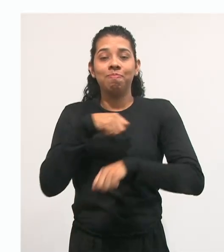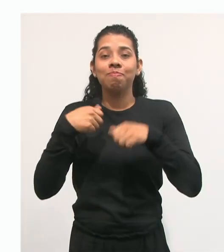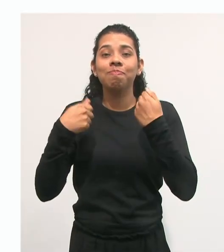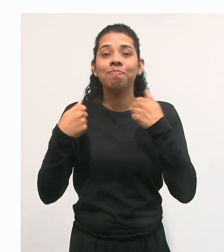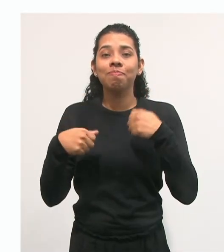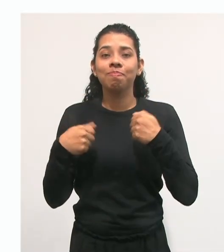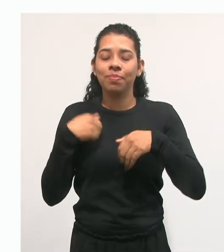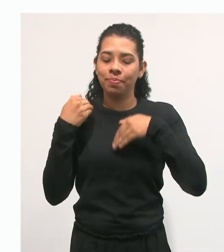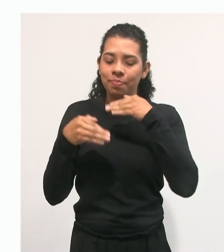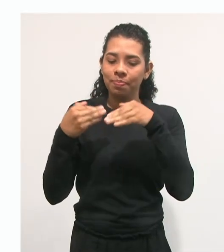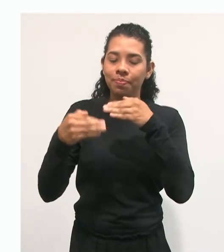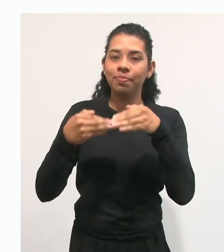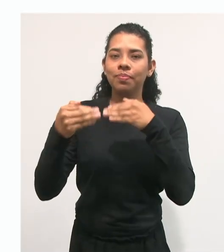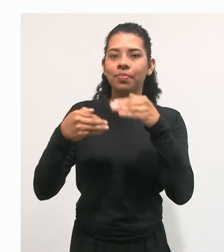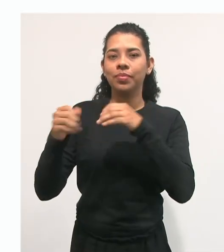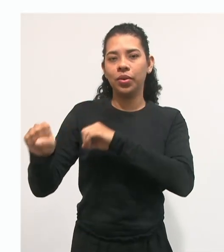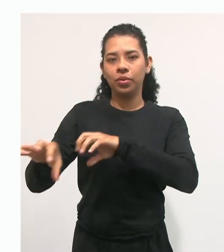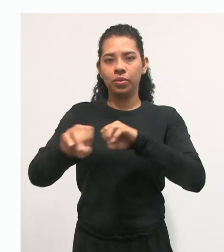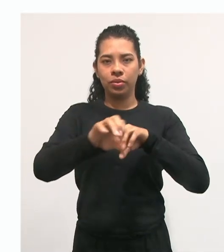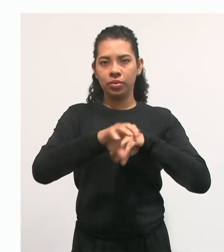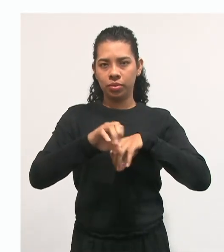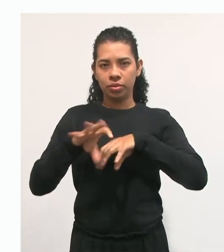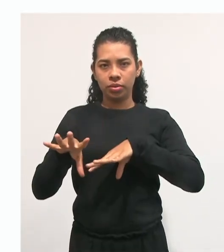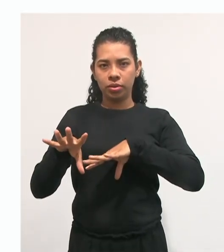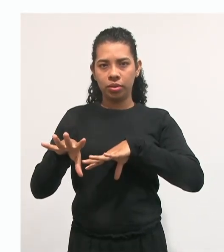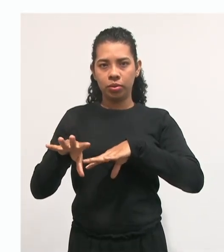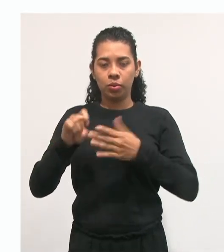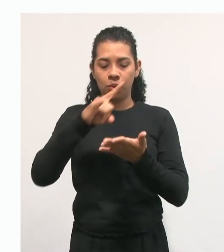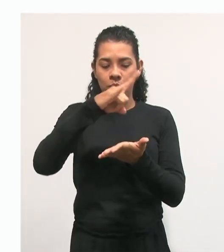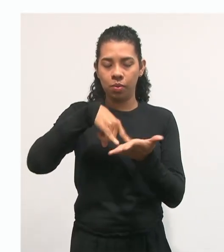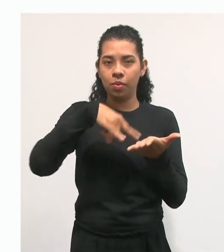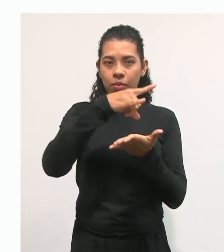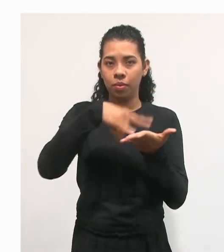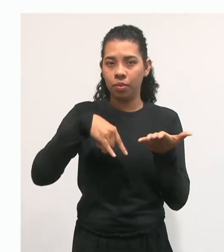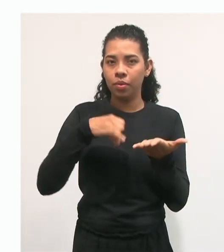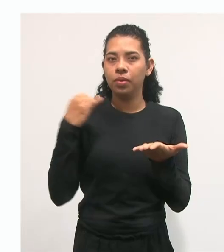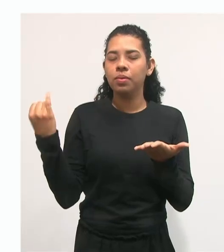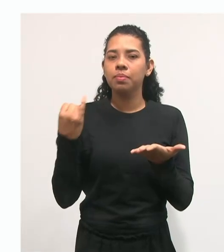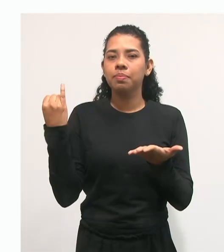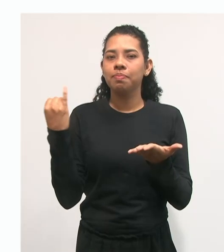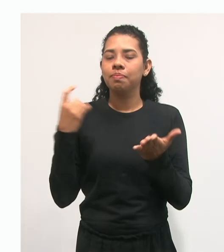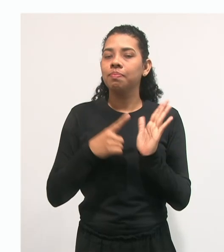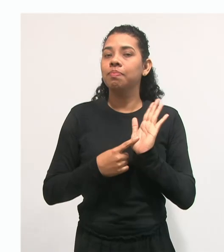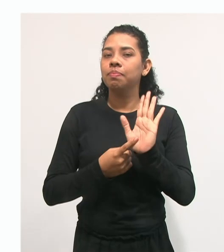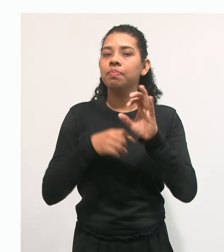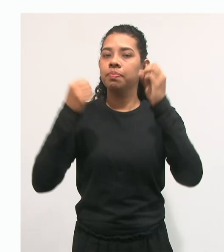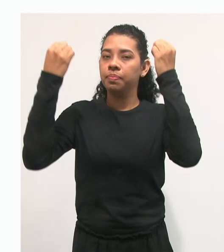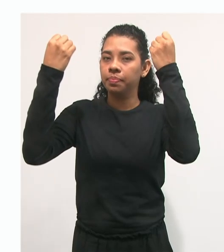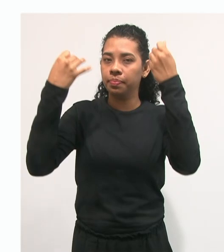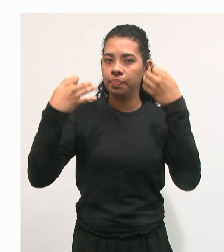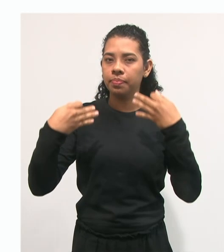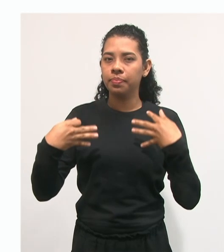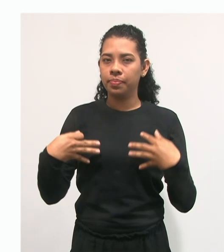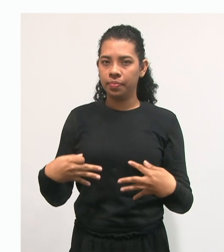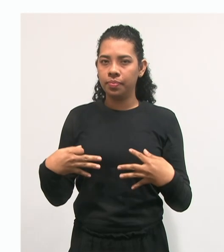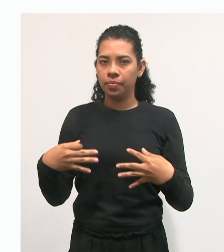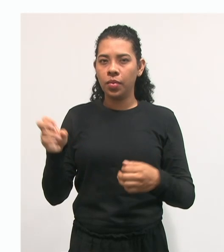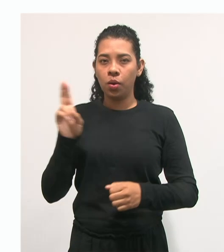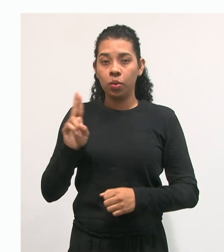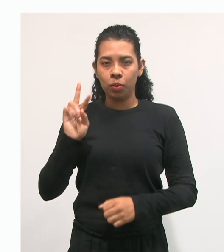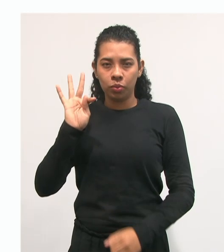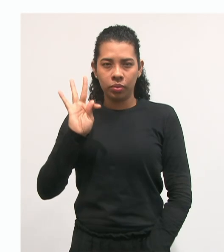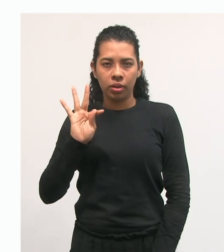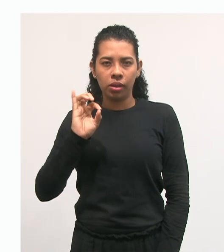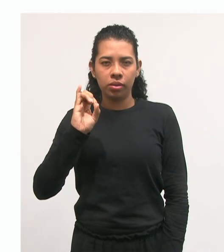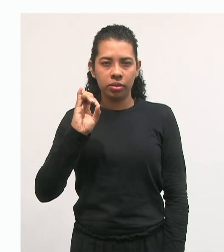em cada etapa da educação. Então, esse documento normativo, ele nos diz o seguinte sobre o uso das